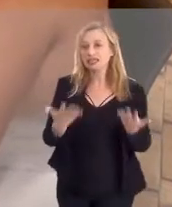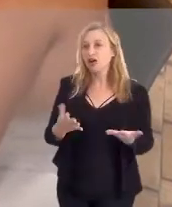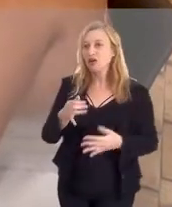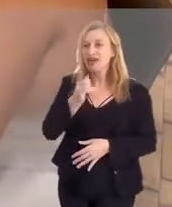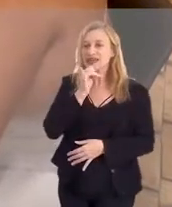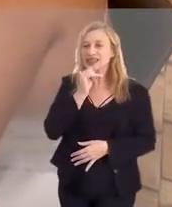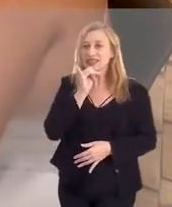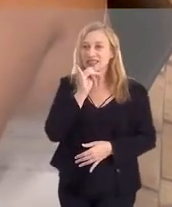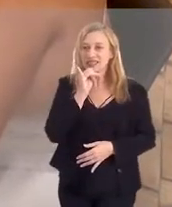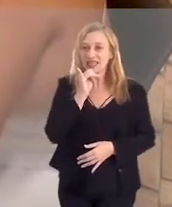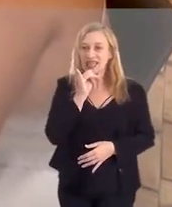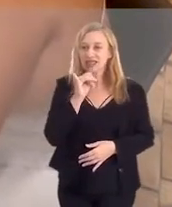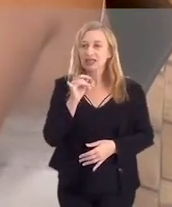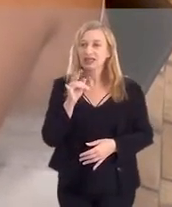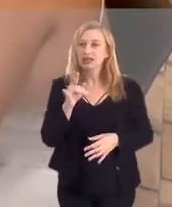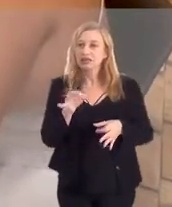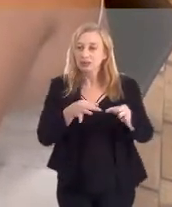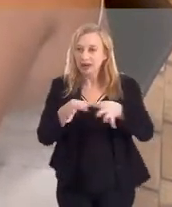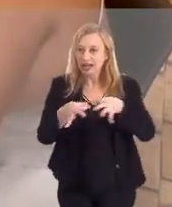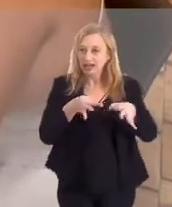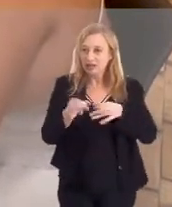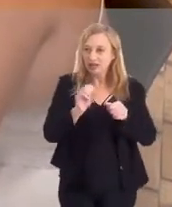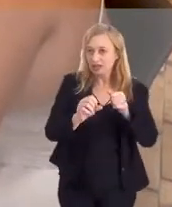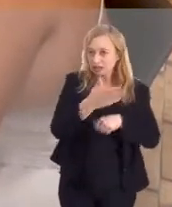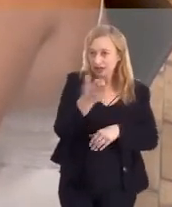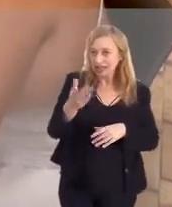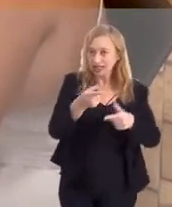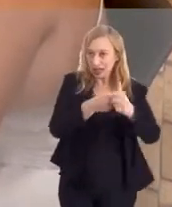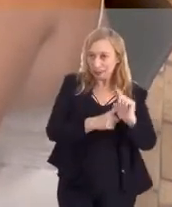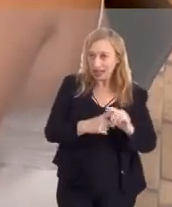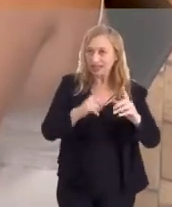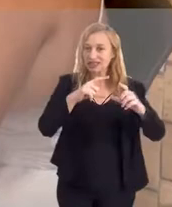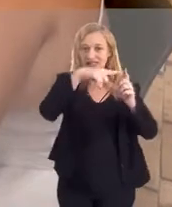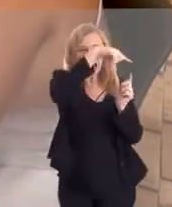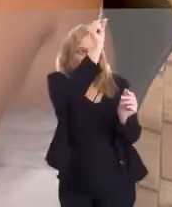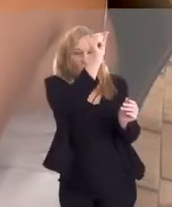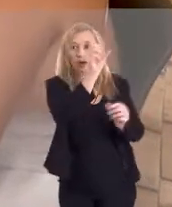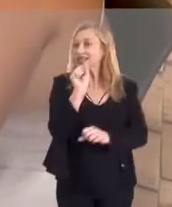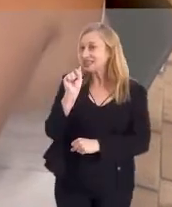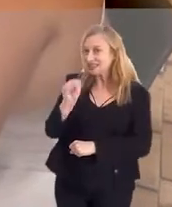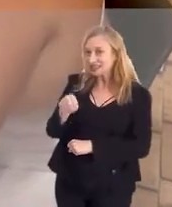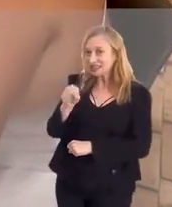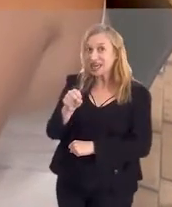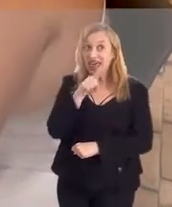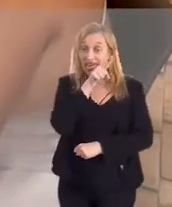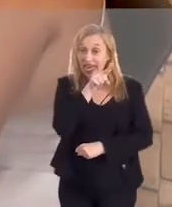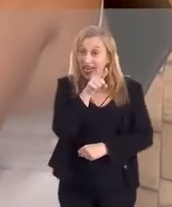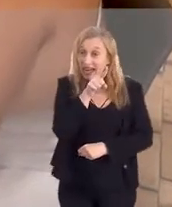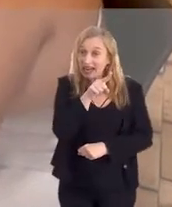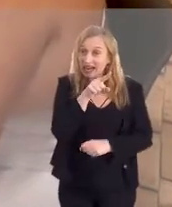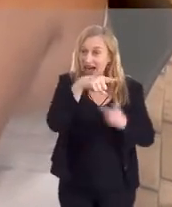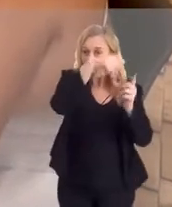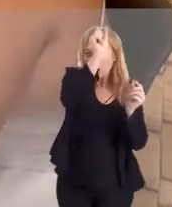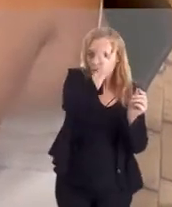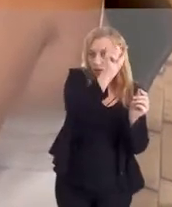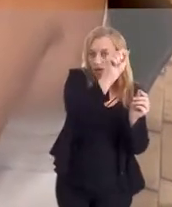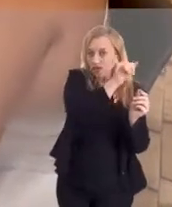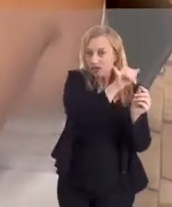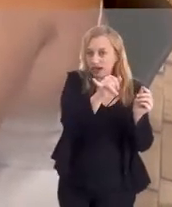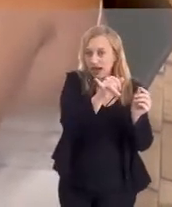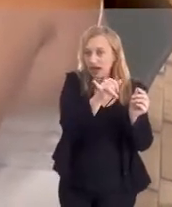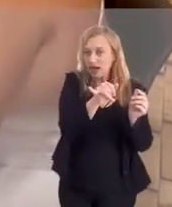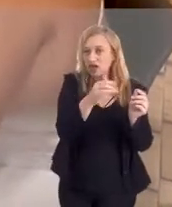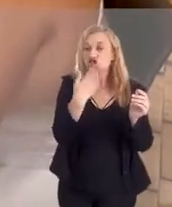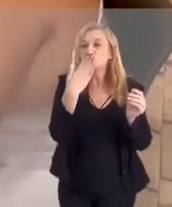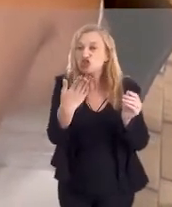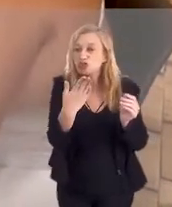por exemplo, os preceitos que vocês fazem, vocês dependem da lua. Sim. Ela é que vai dizer que